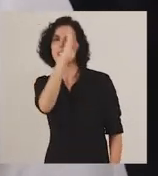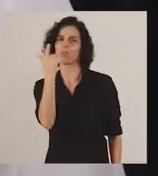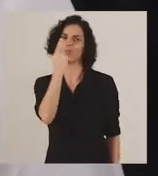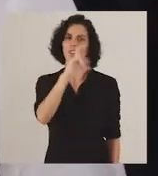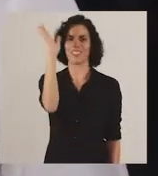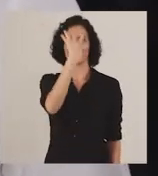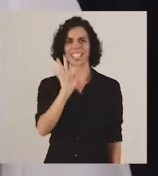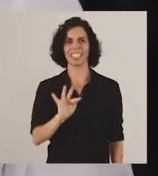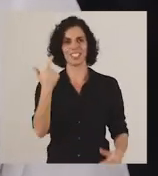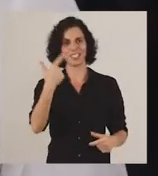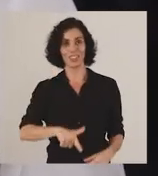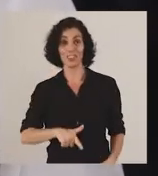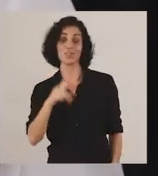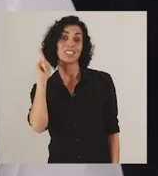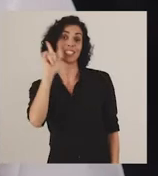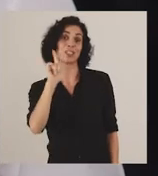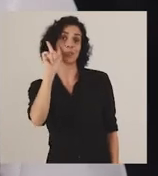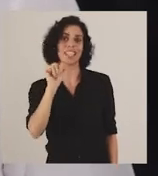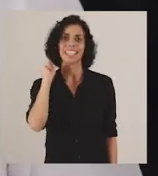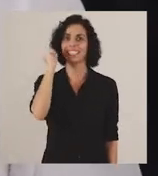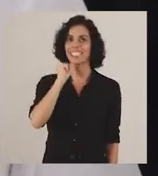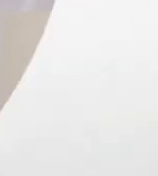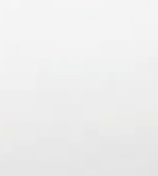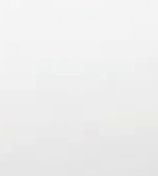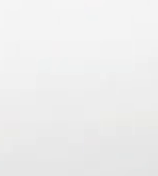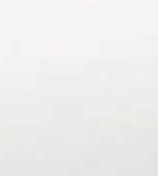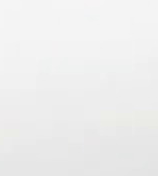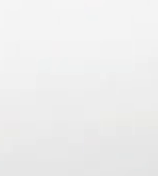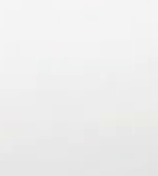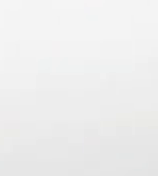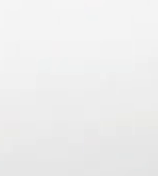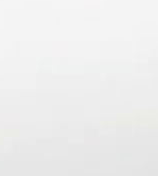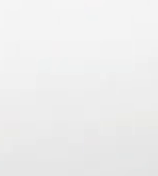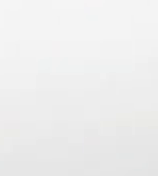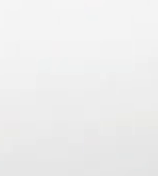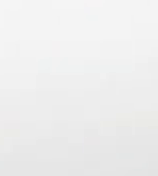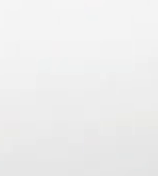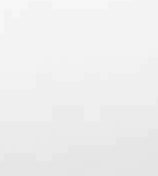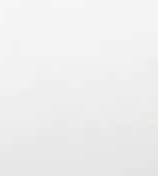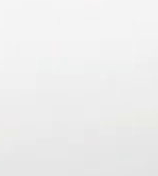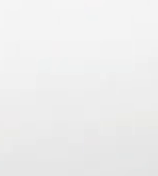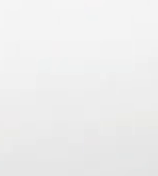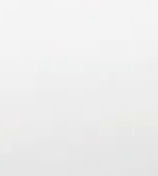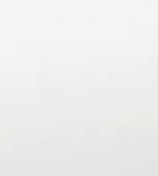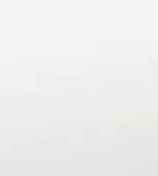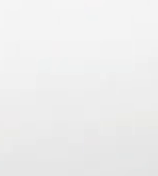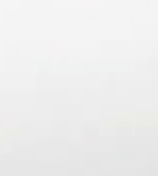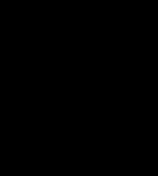derrotar o sistema e o Brasil vai ser feliz de novo. Lindbergh, senador.